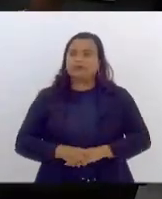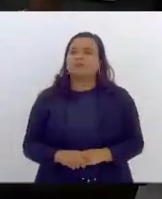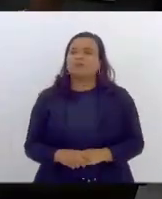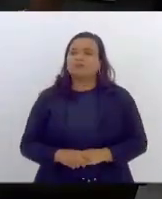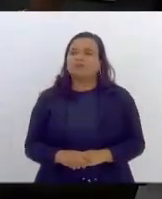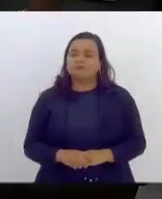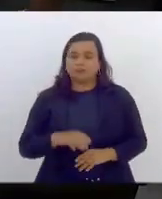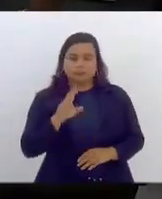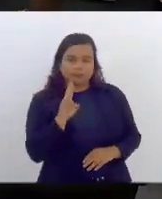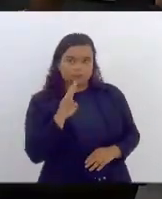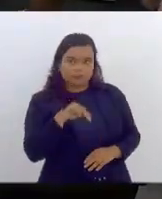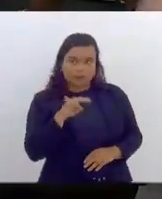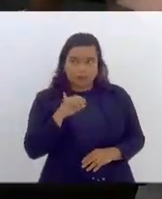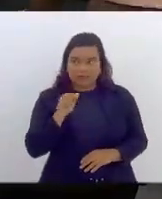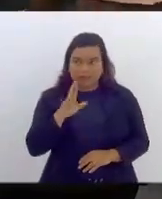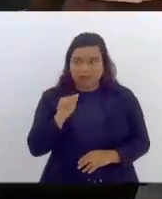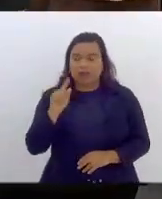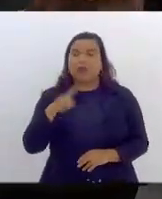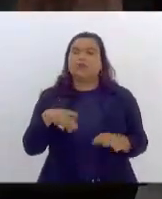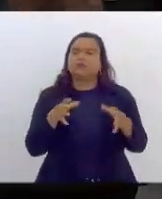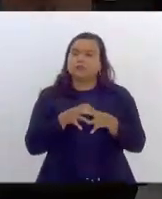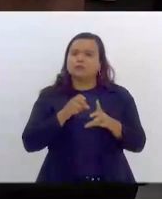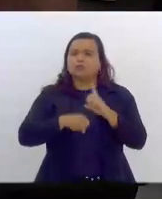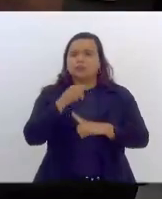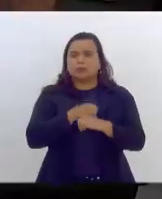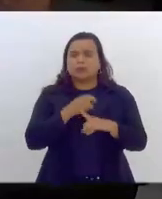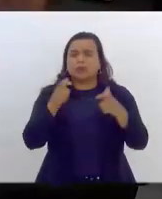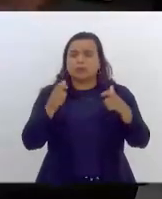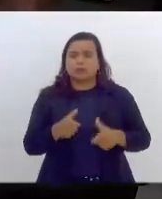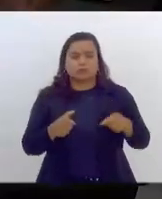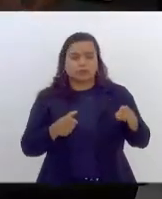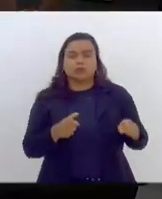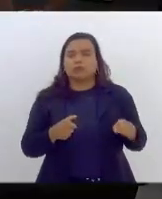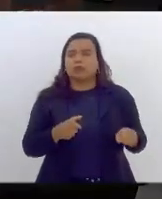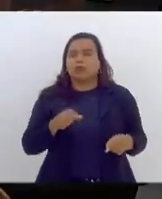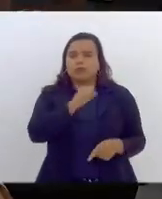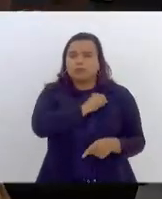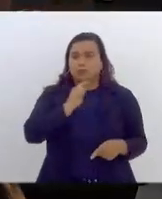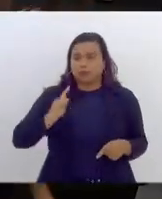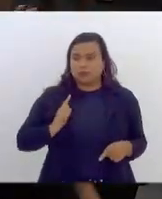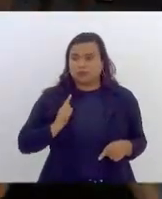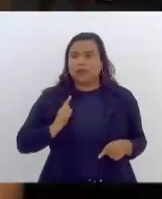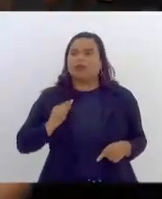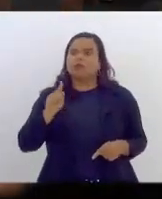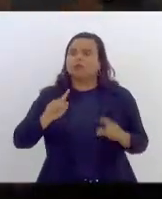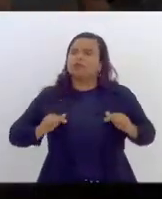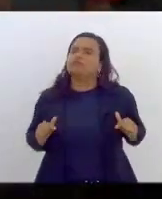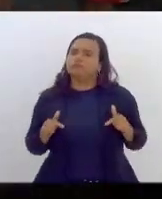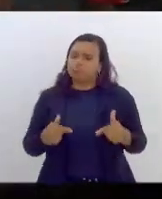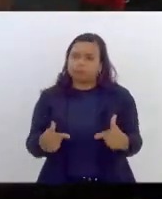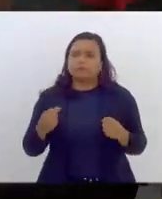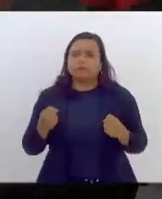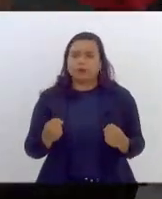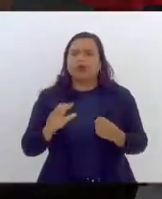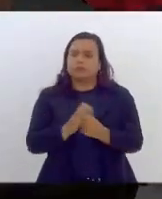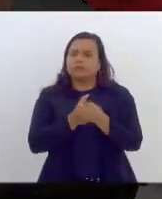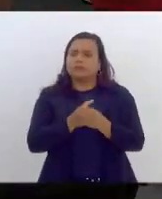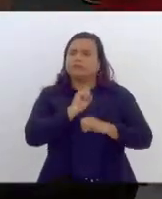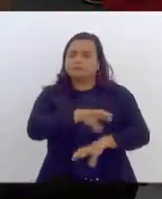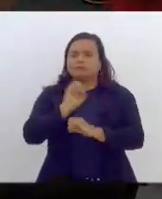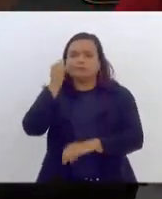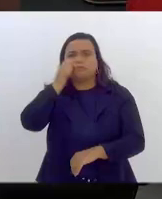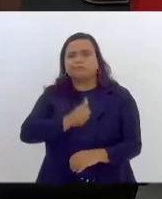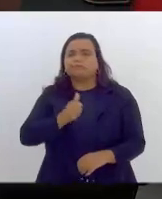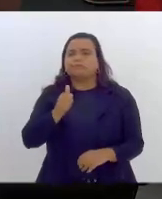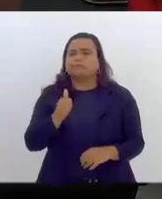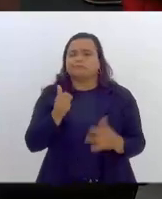O Niara é uma organização social que fica localizada em São Gonçalo e atua fortemente no acolhimento e educação para mulheres